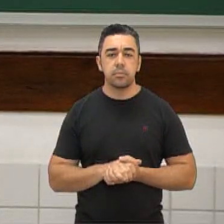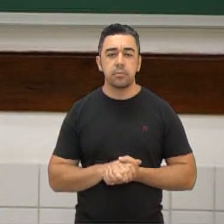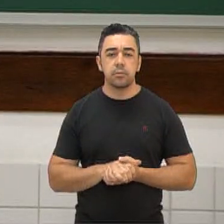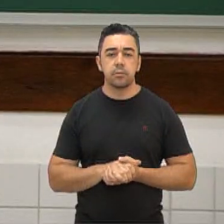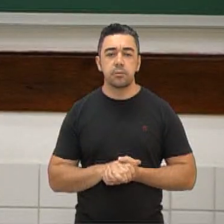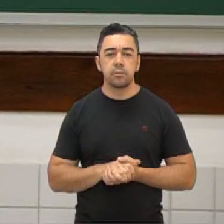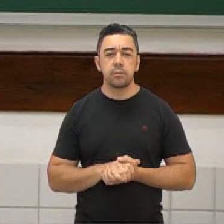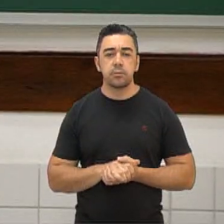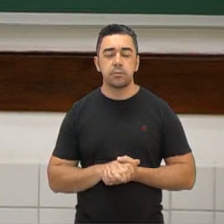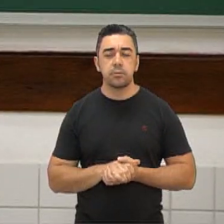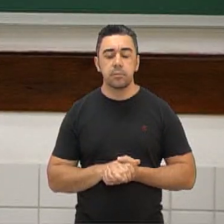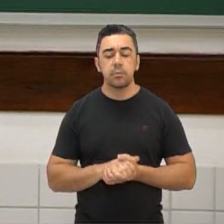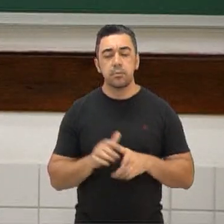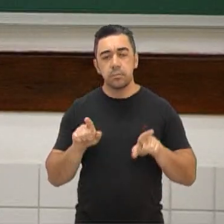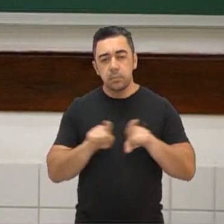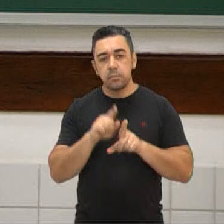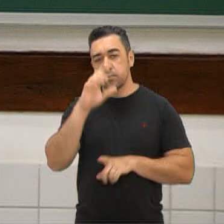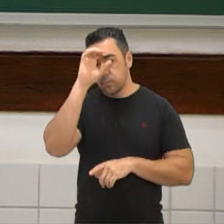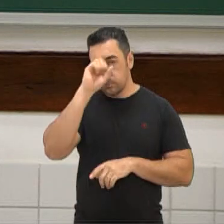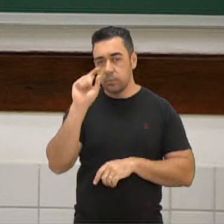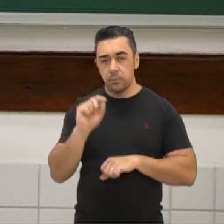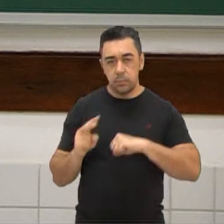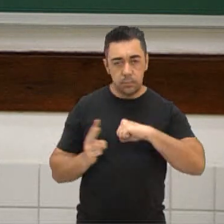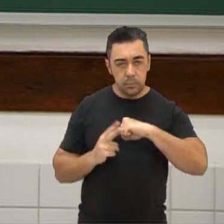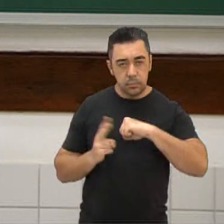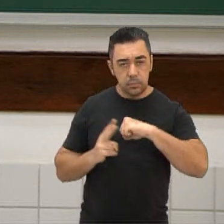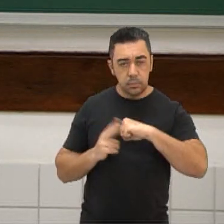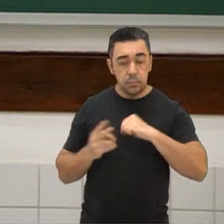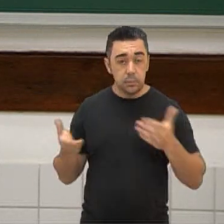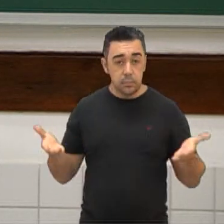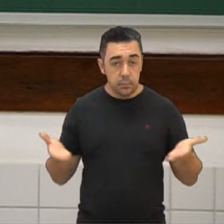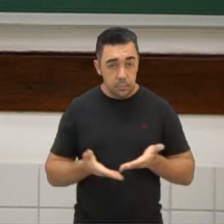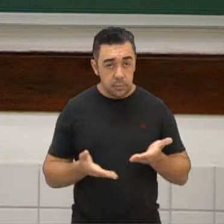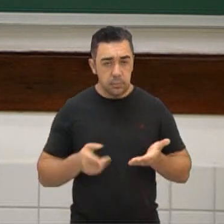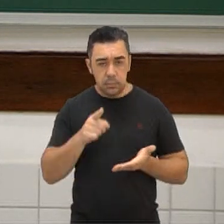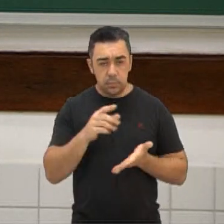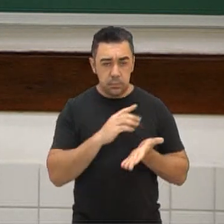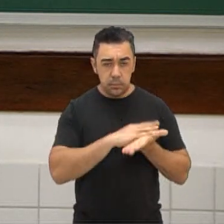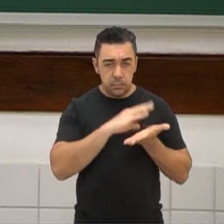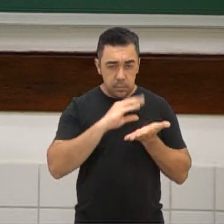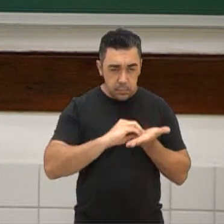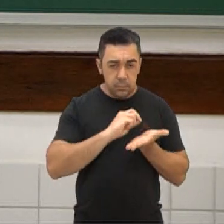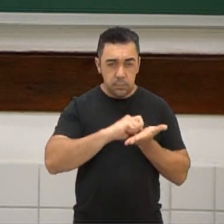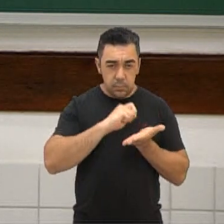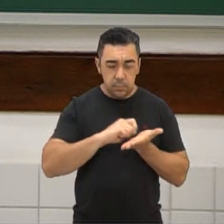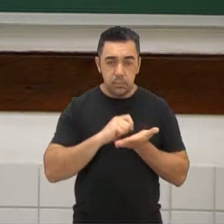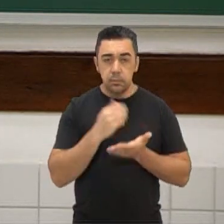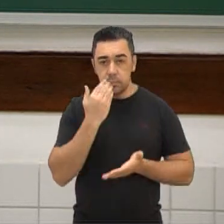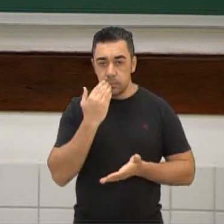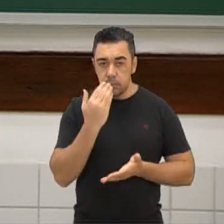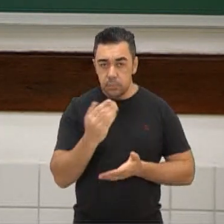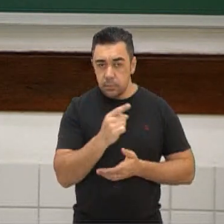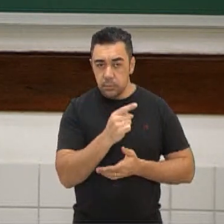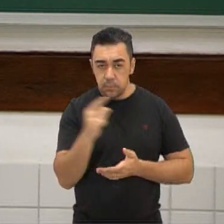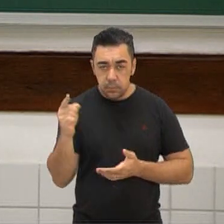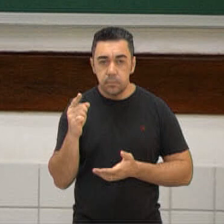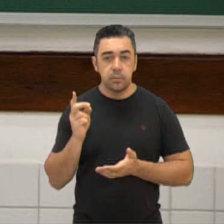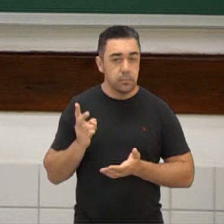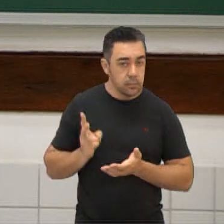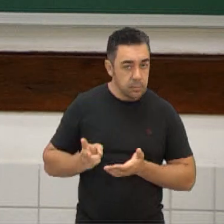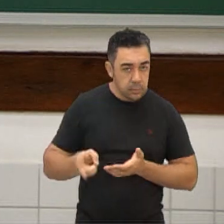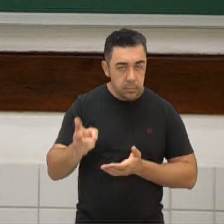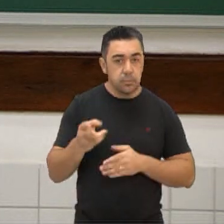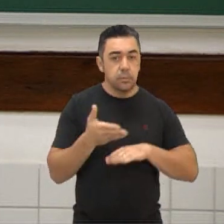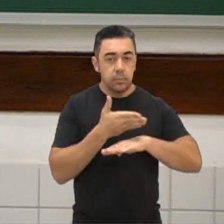também alguns verbos no presente do indicativo aí que vocês anotaram. Eu peço a vocês que vocês continuem